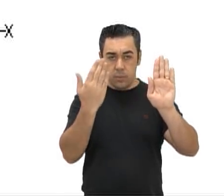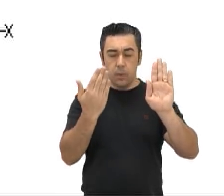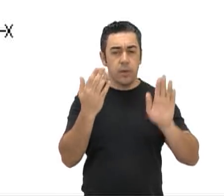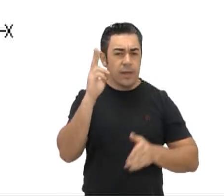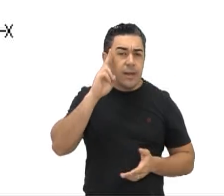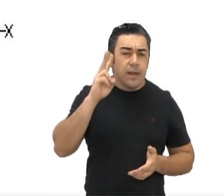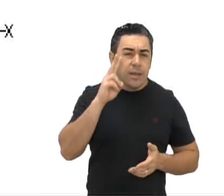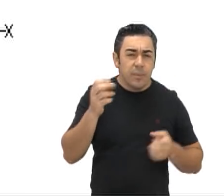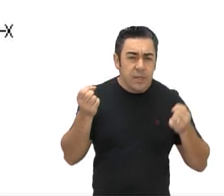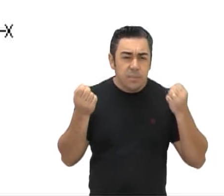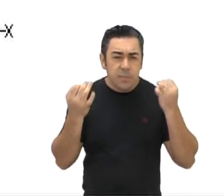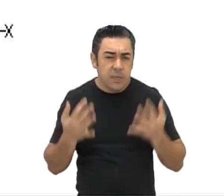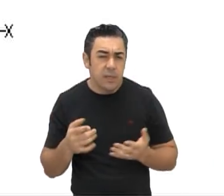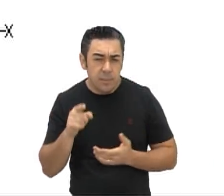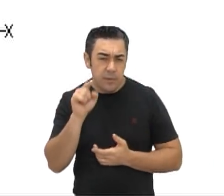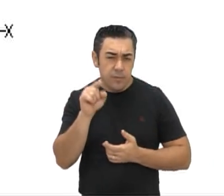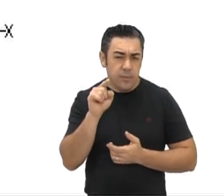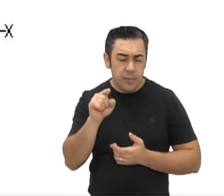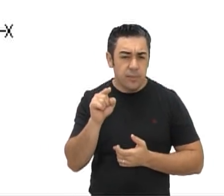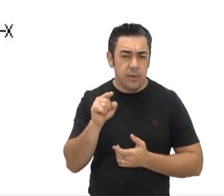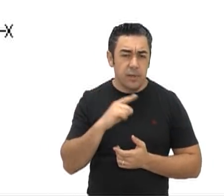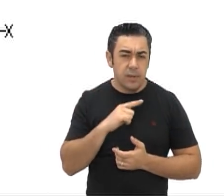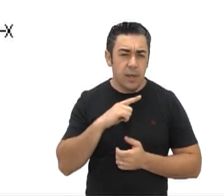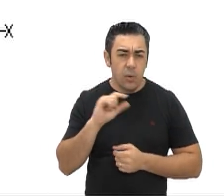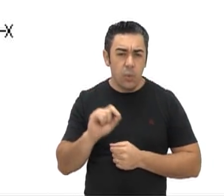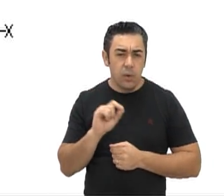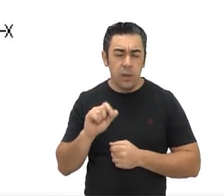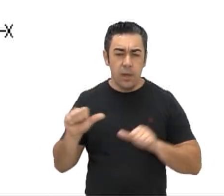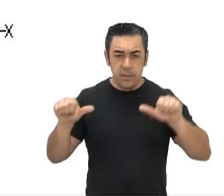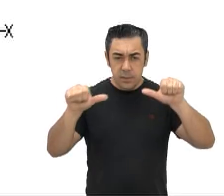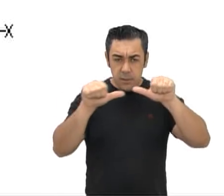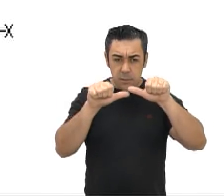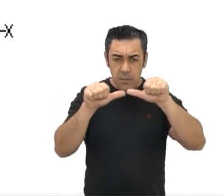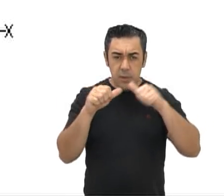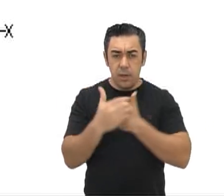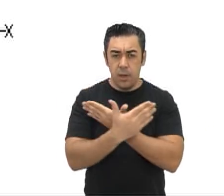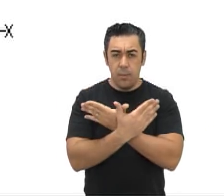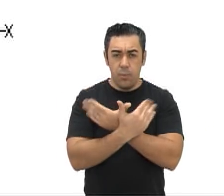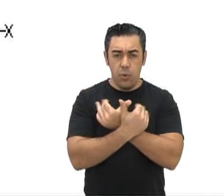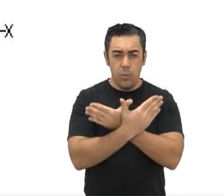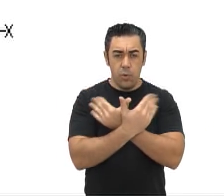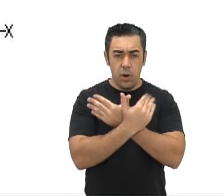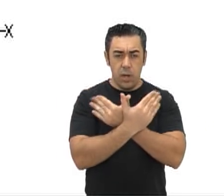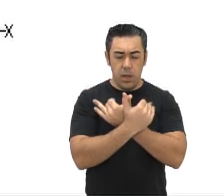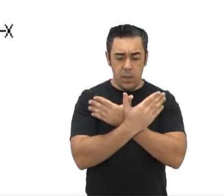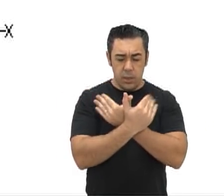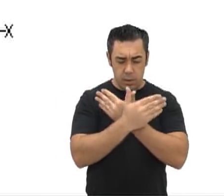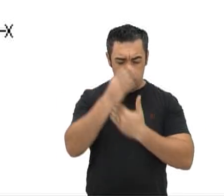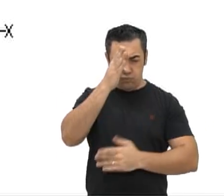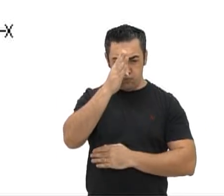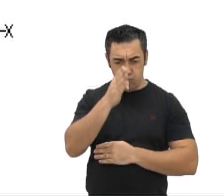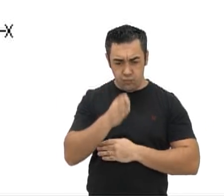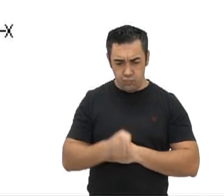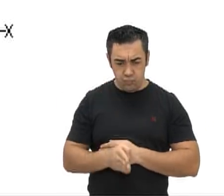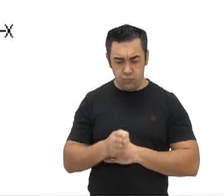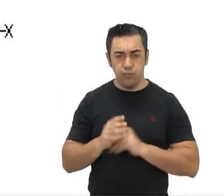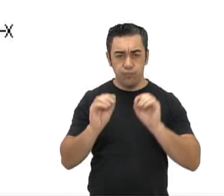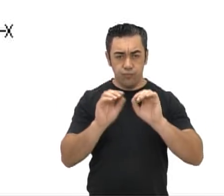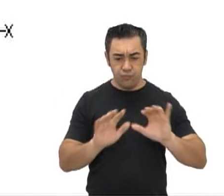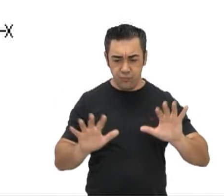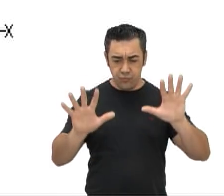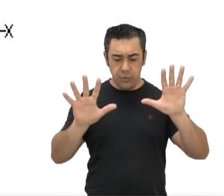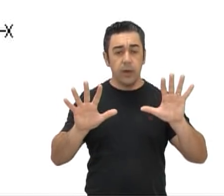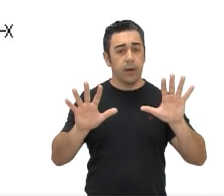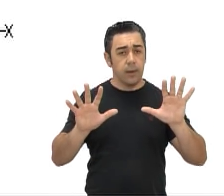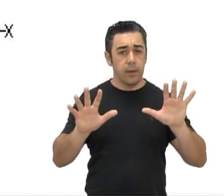da aula o professor falou sobre a simetria ali da borboleta, onde a gente tinha um eixo vertical. Aquele eixo vertical